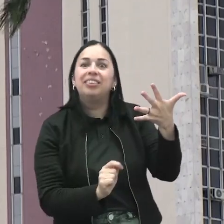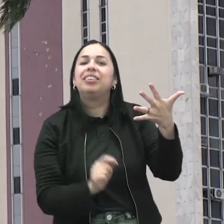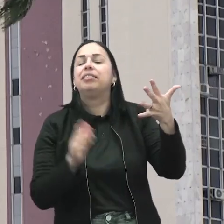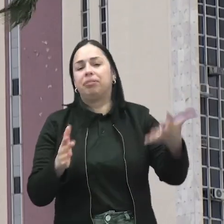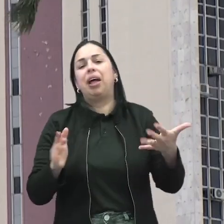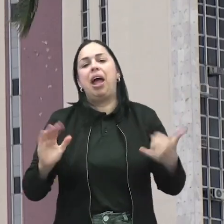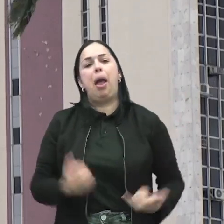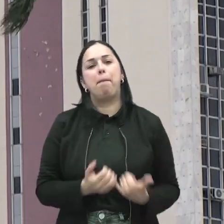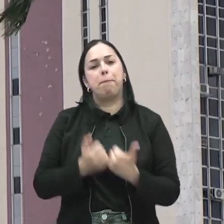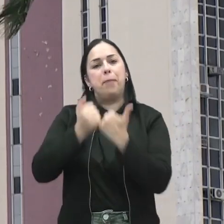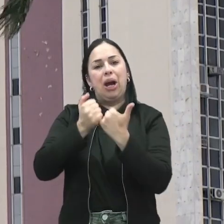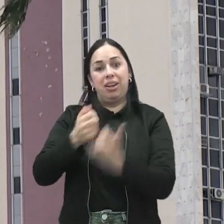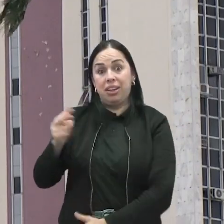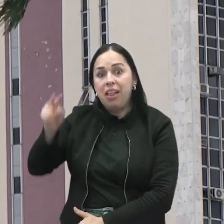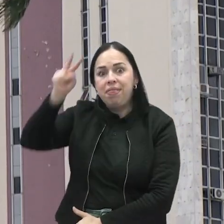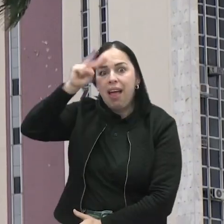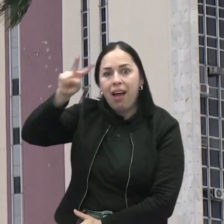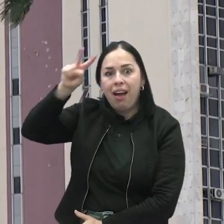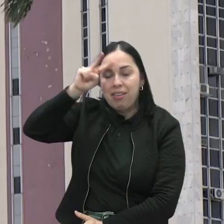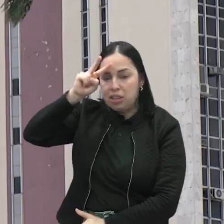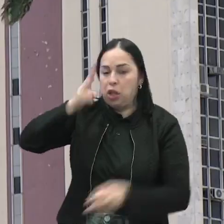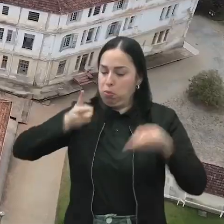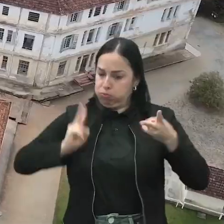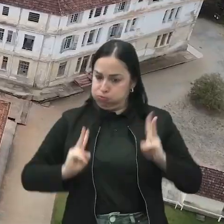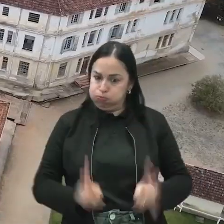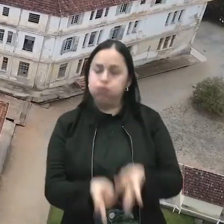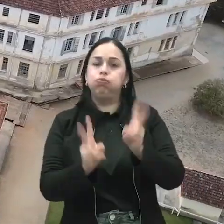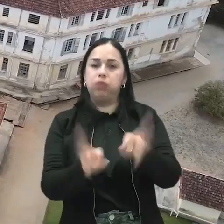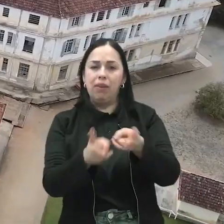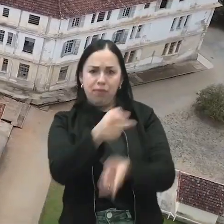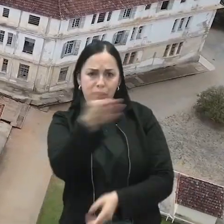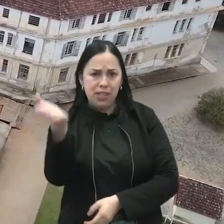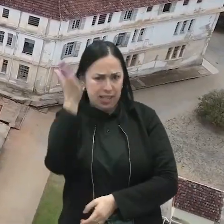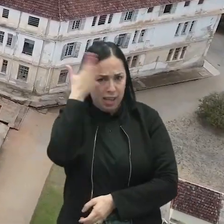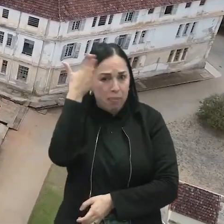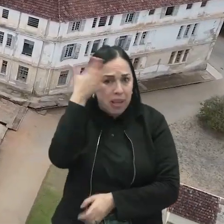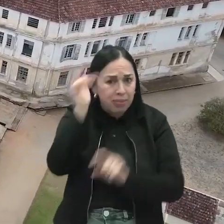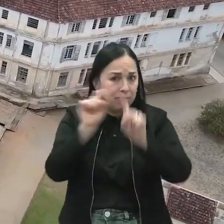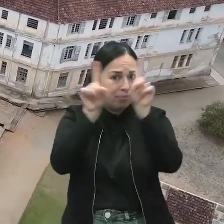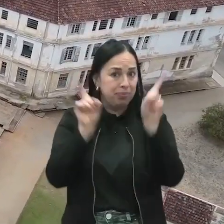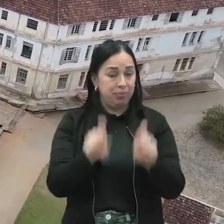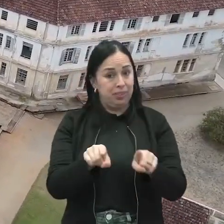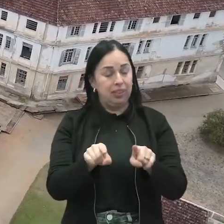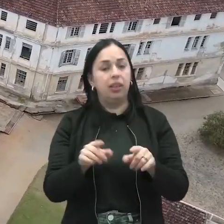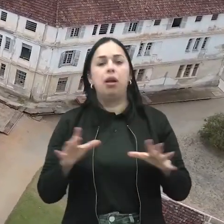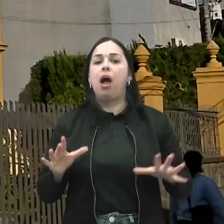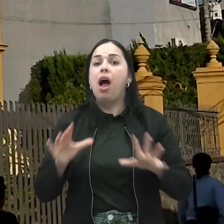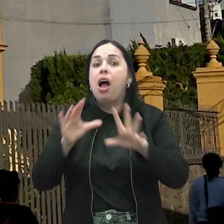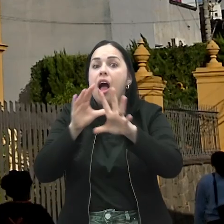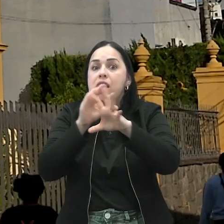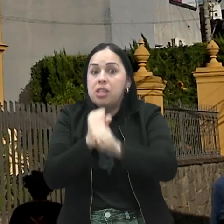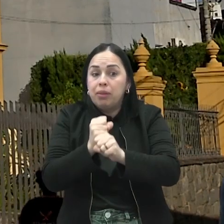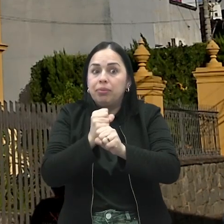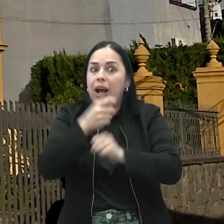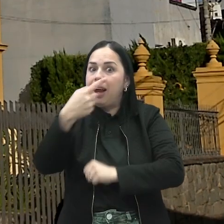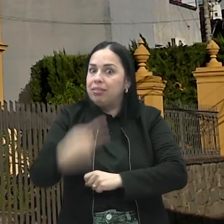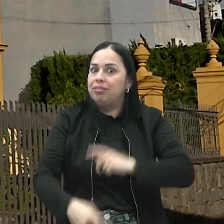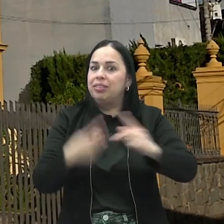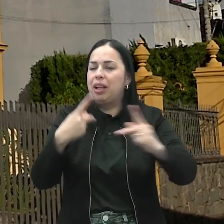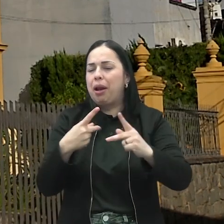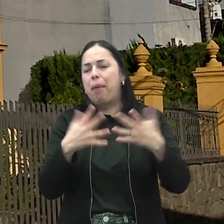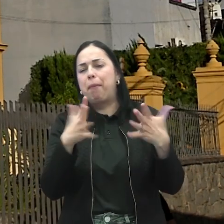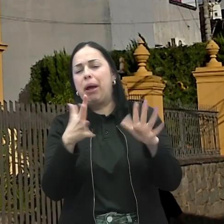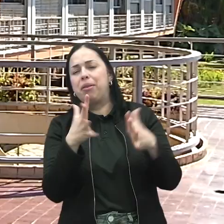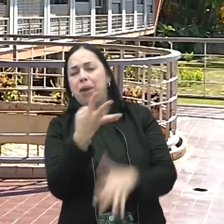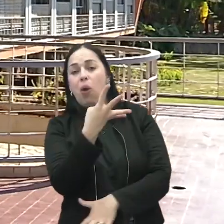Todos eles são patrimônios históricos preservados. Você sabia disso? Ao todo, o